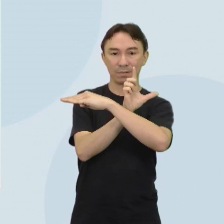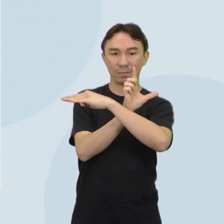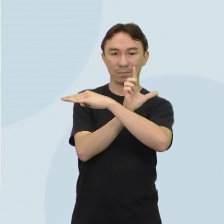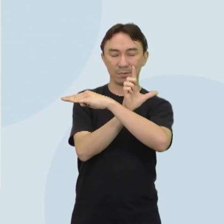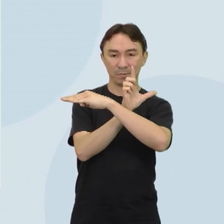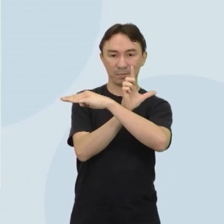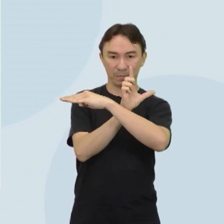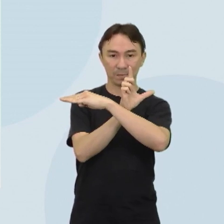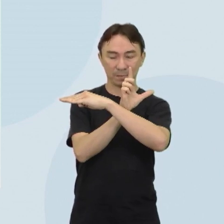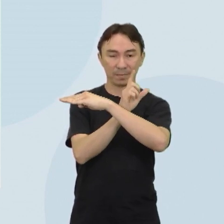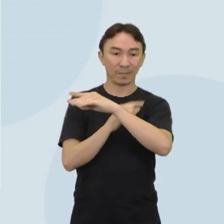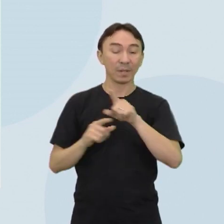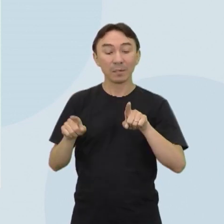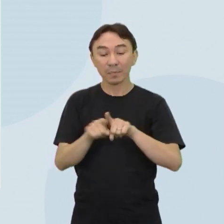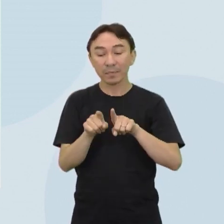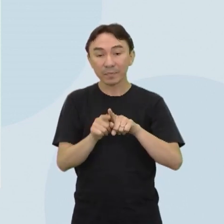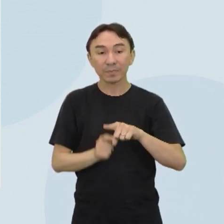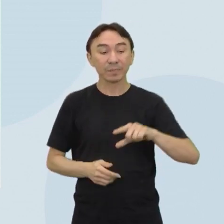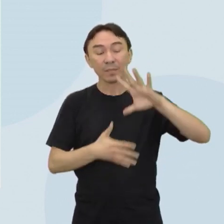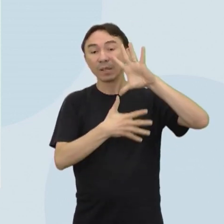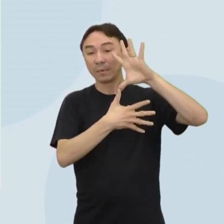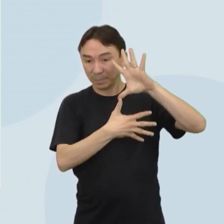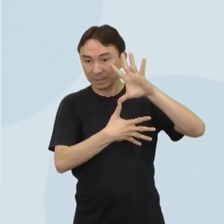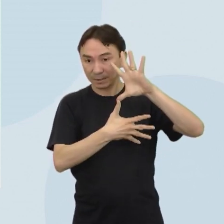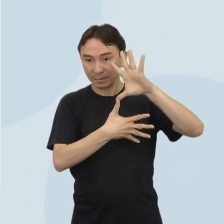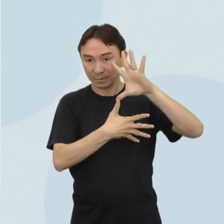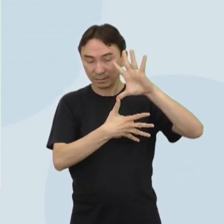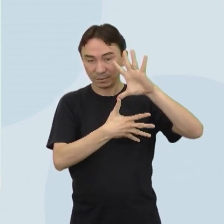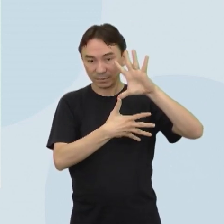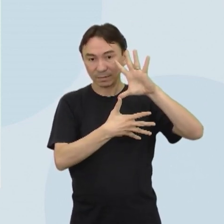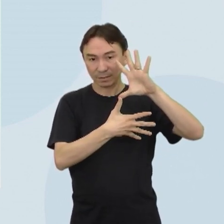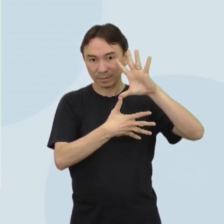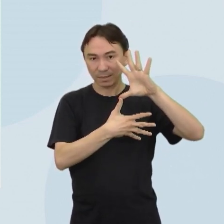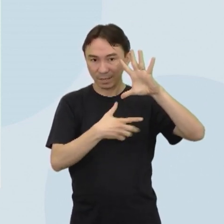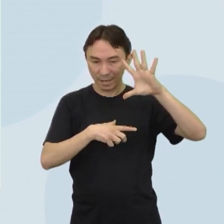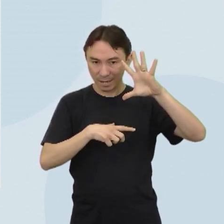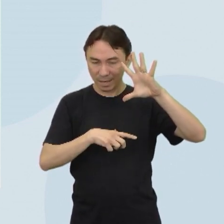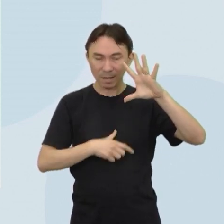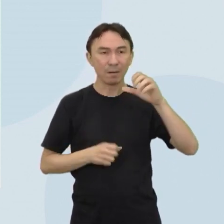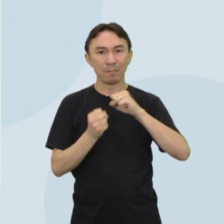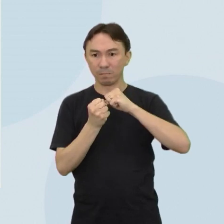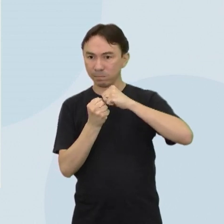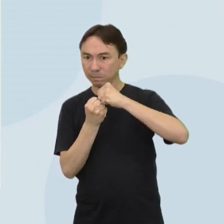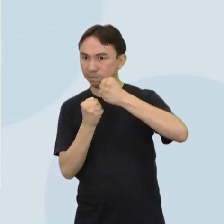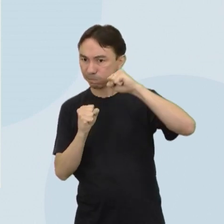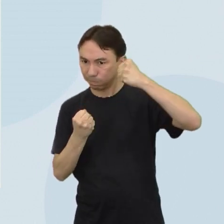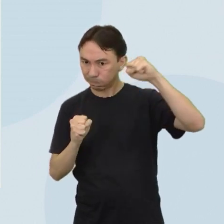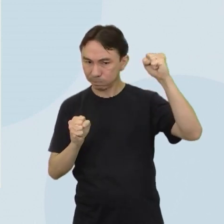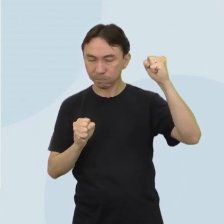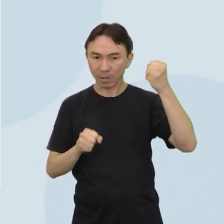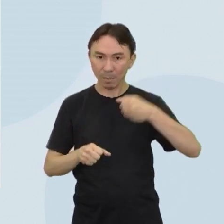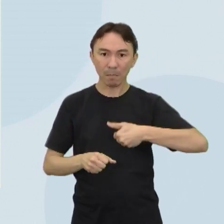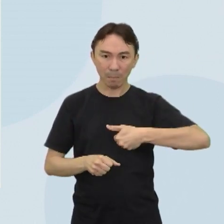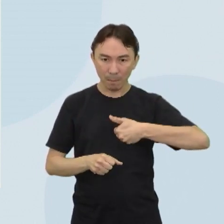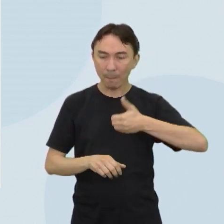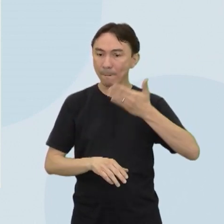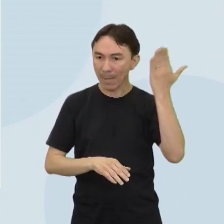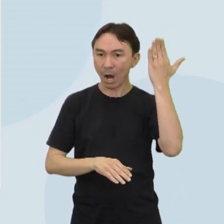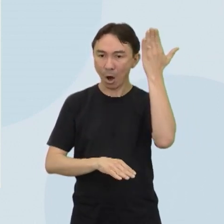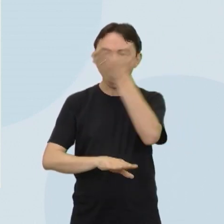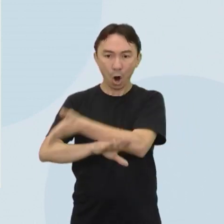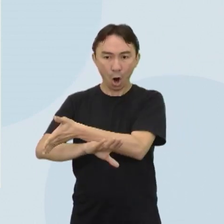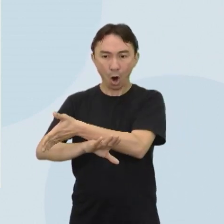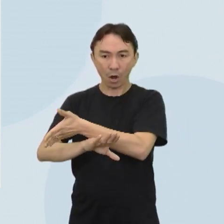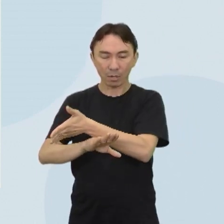Agora, o continente americano, apesar da extensão dele ser maior do que o continente africano, então tá